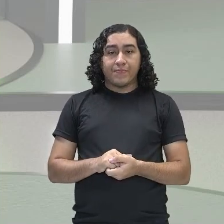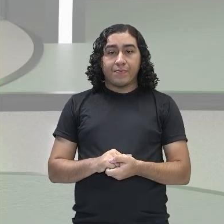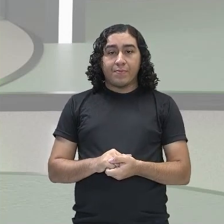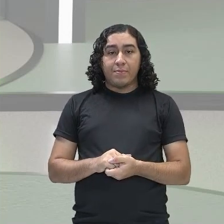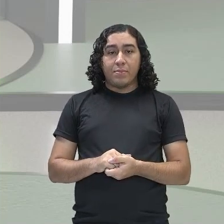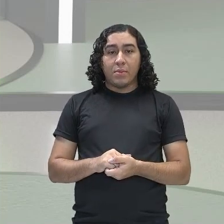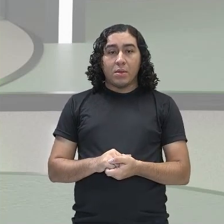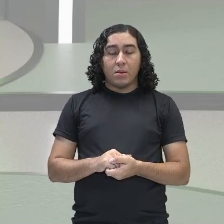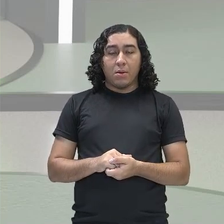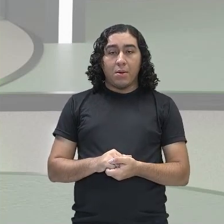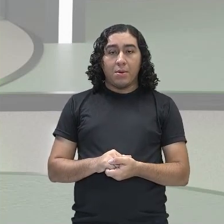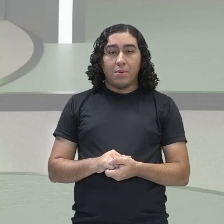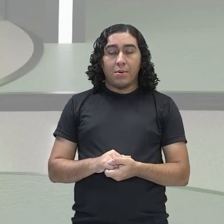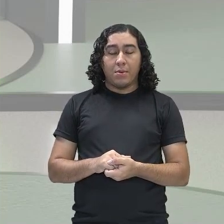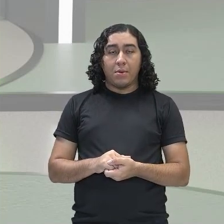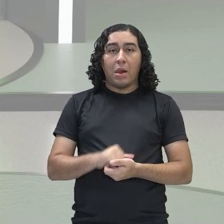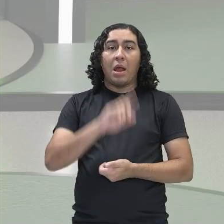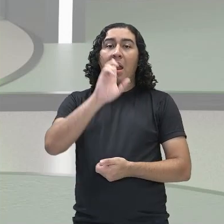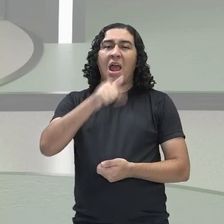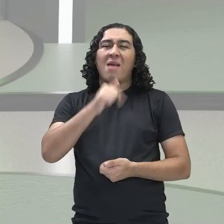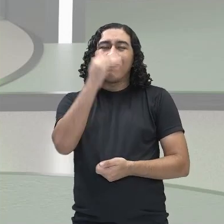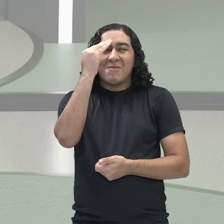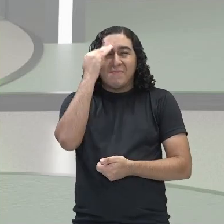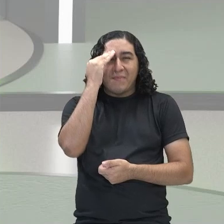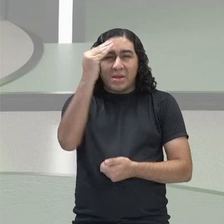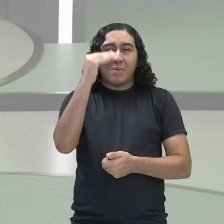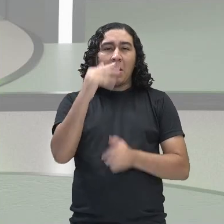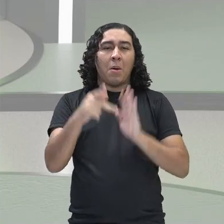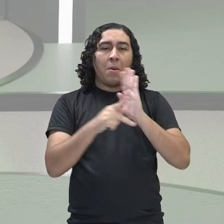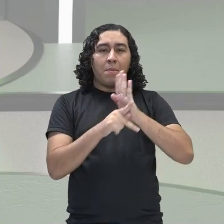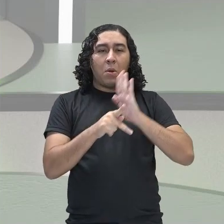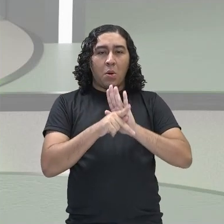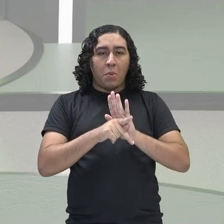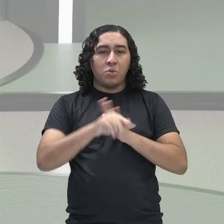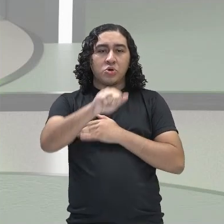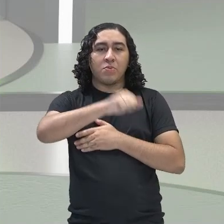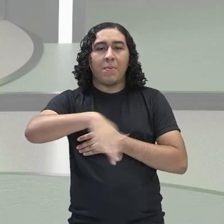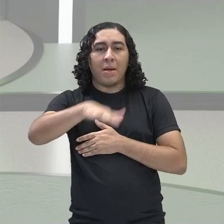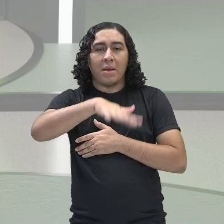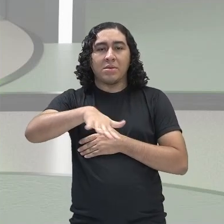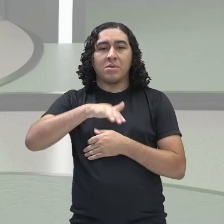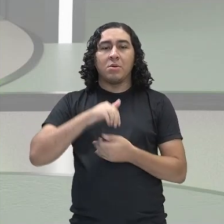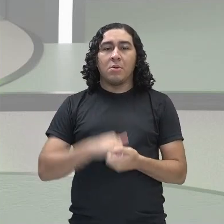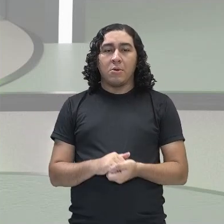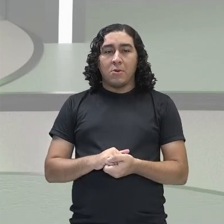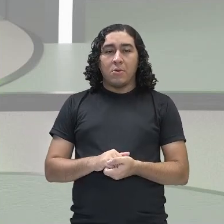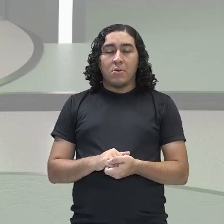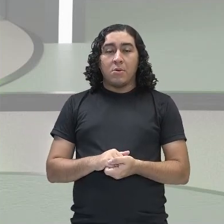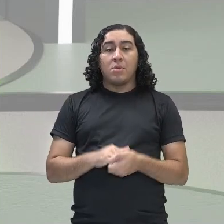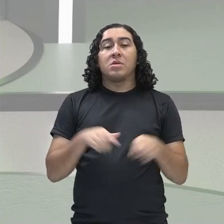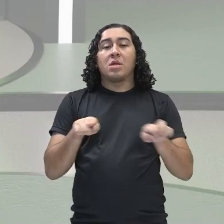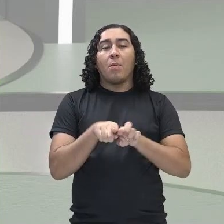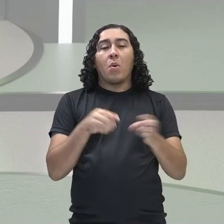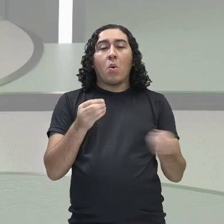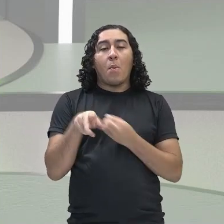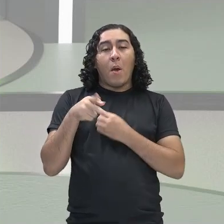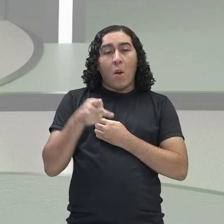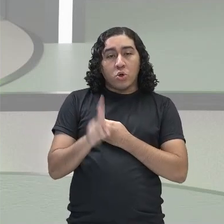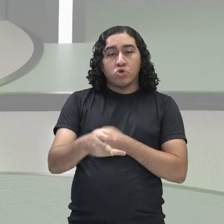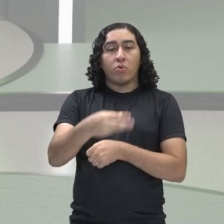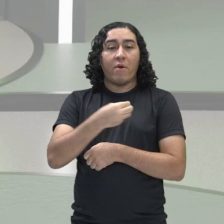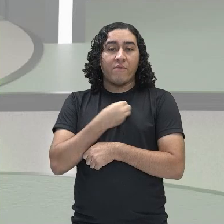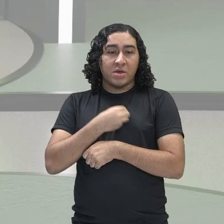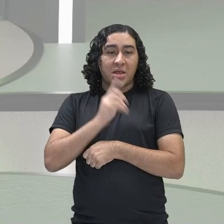dos componentes mais importantes da biota. Seu estado de conservação e de continuidade define